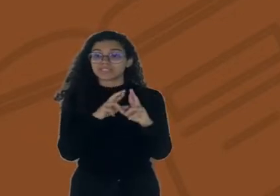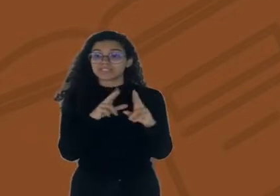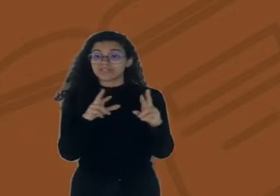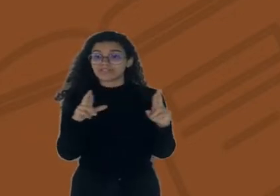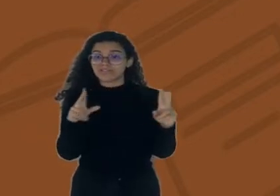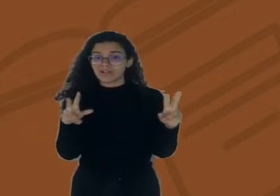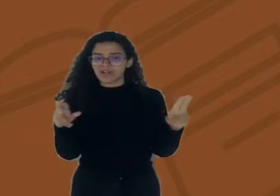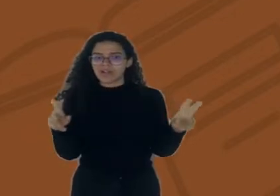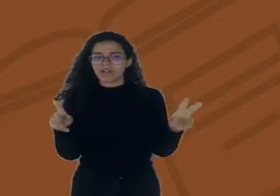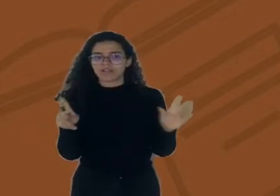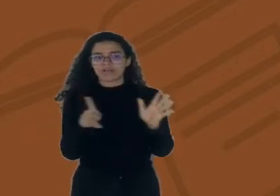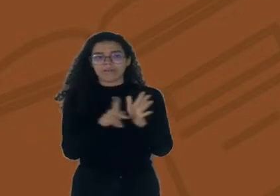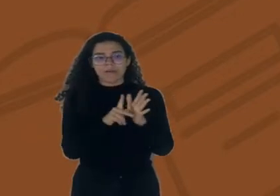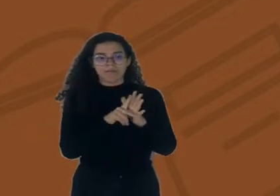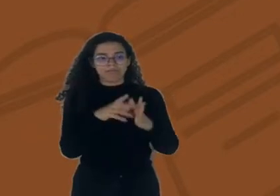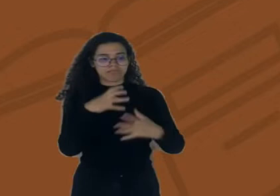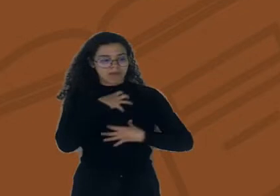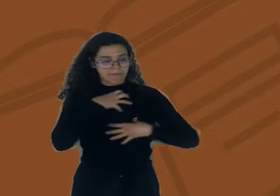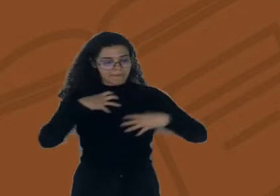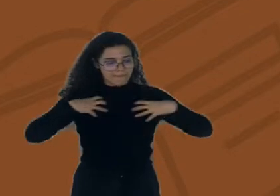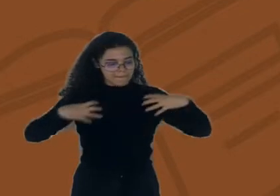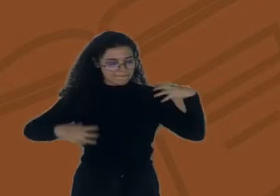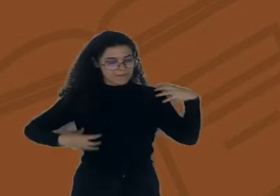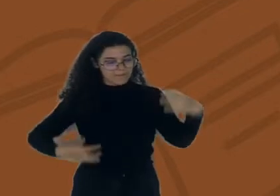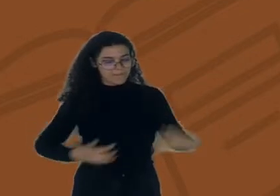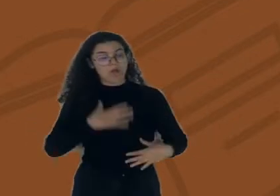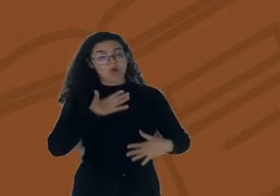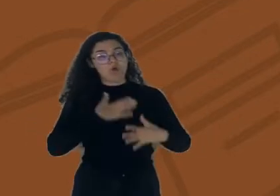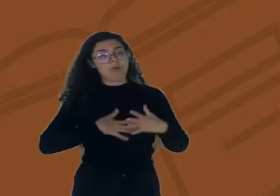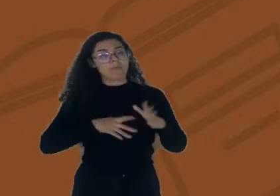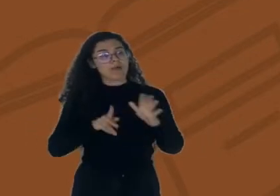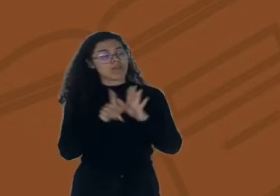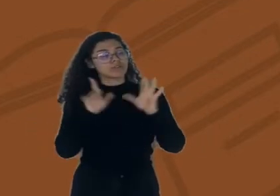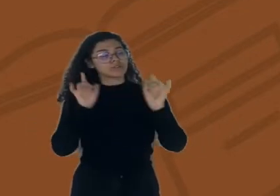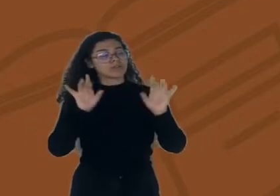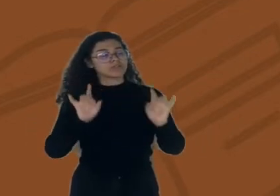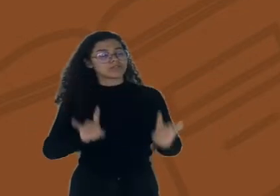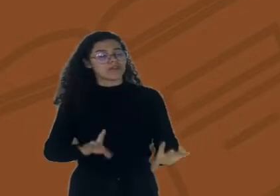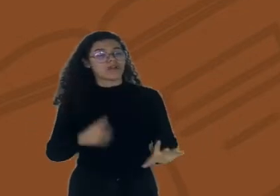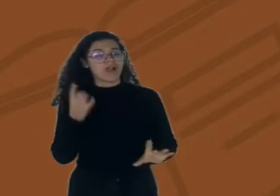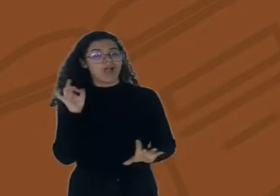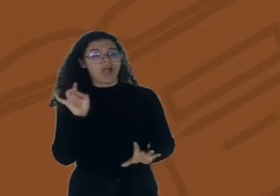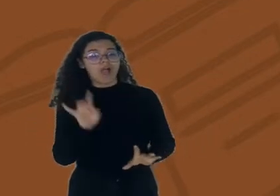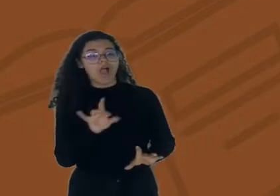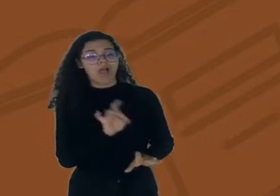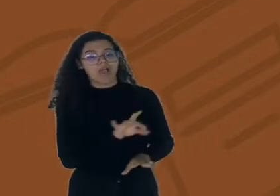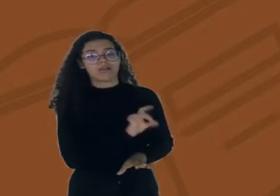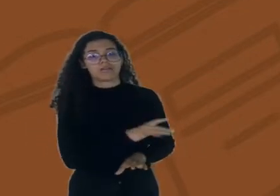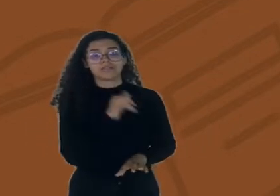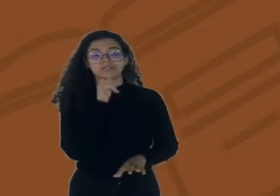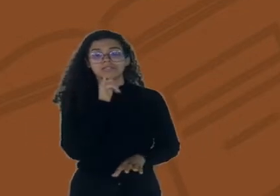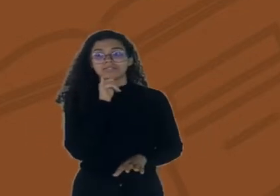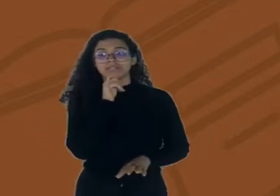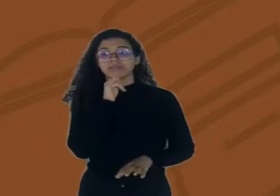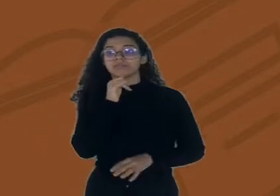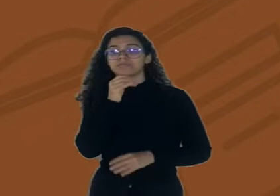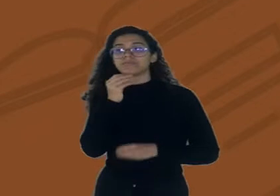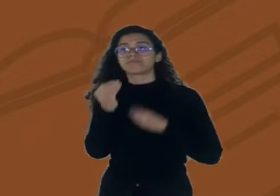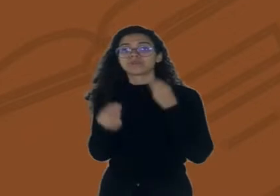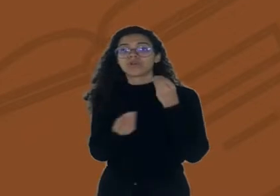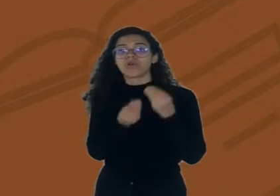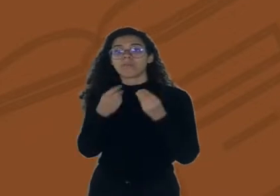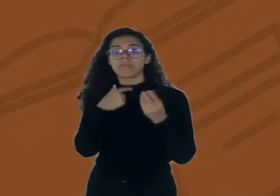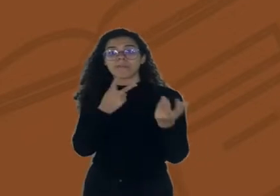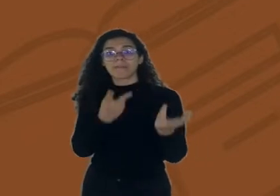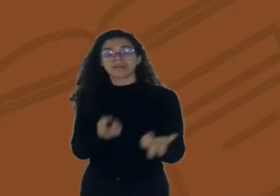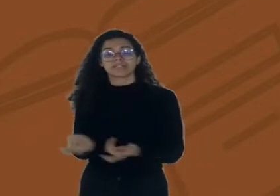corpo especializadas em captar tais estímulos. Por exemplo, como é que eu capto do meio externo